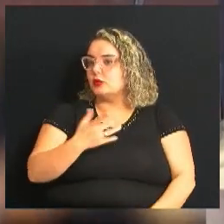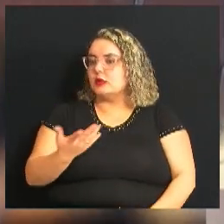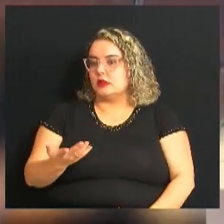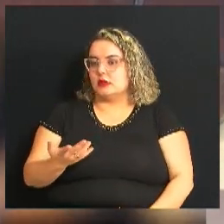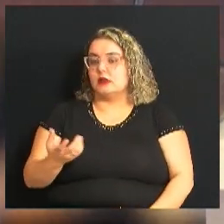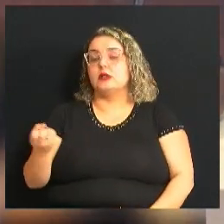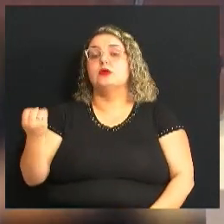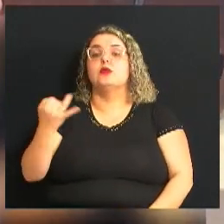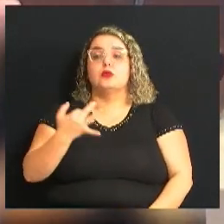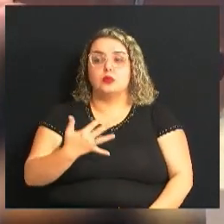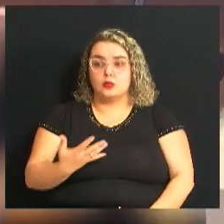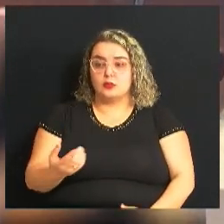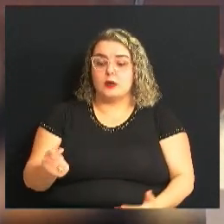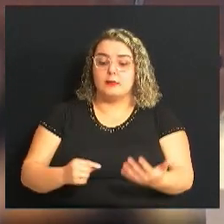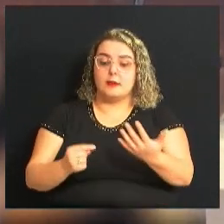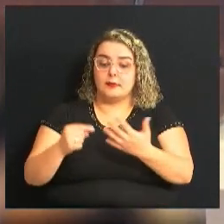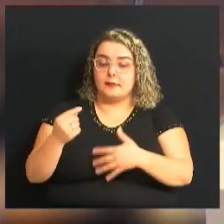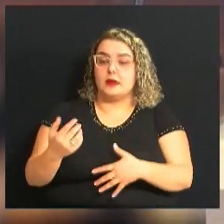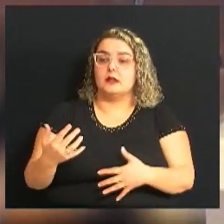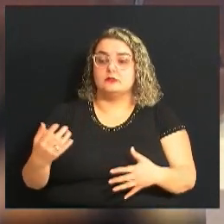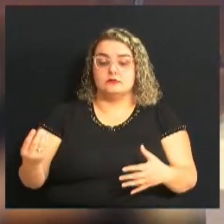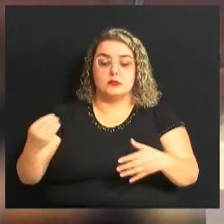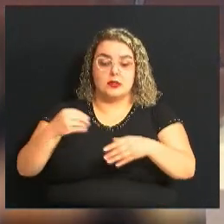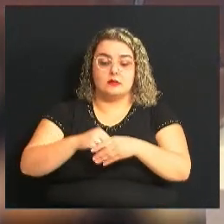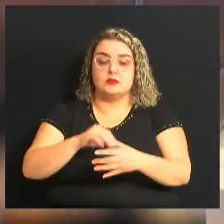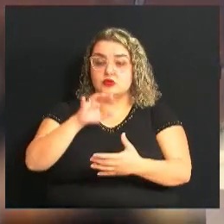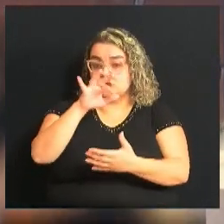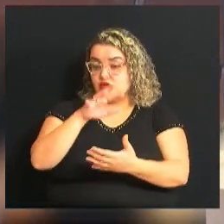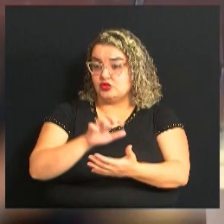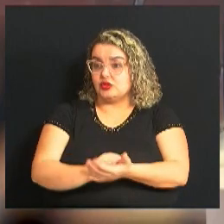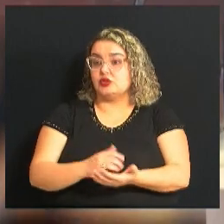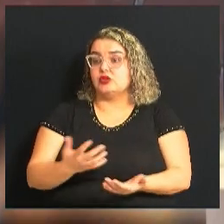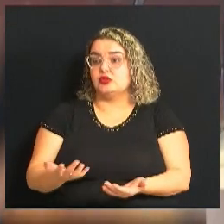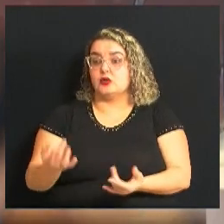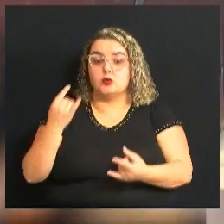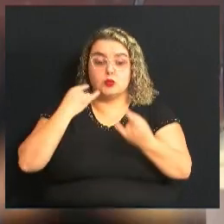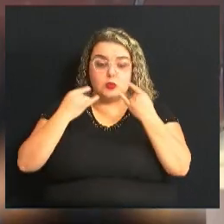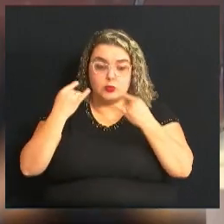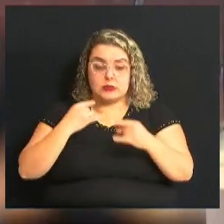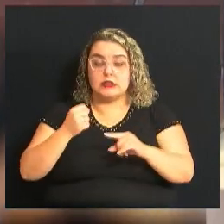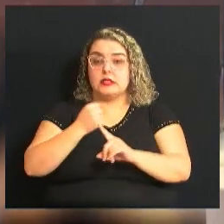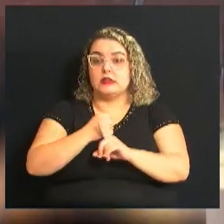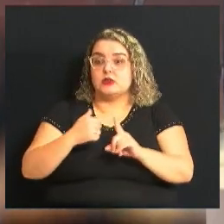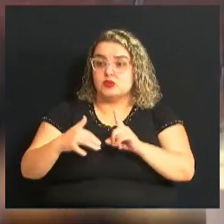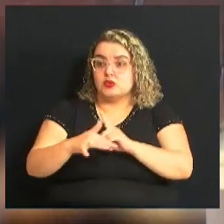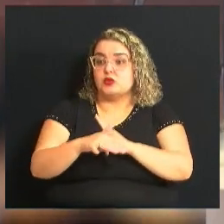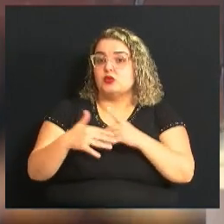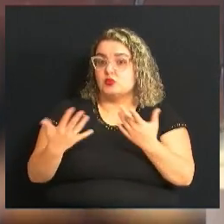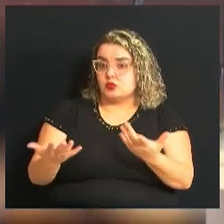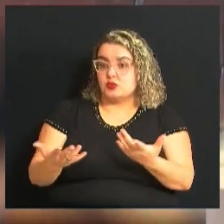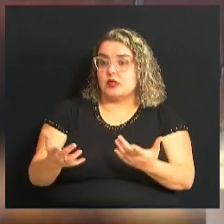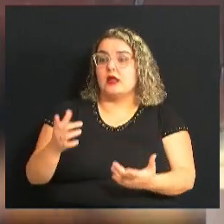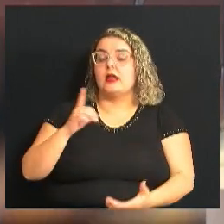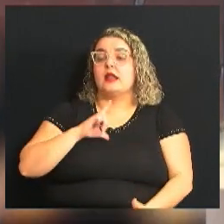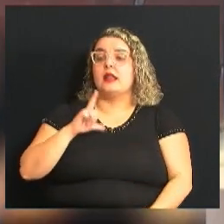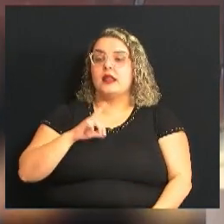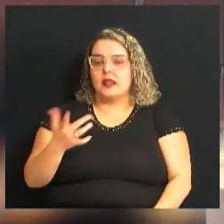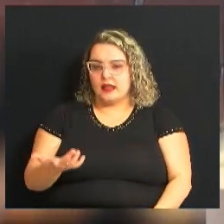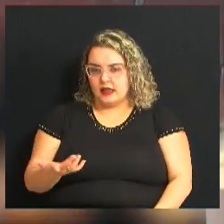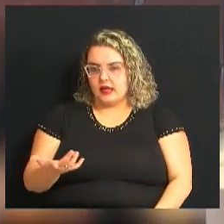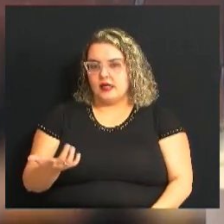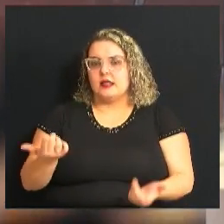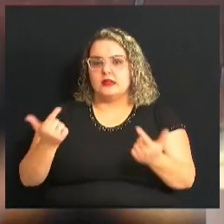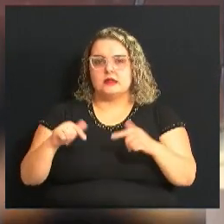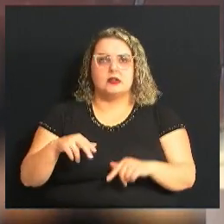do seu universo, né, de cadastrados para o interesse social, cabem esse espaço,